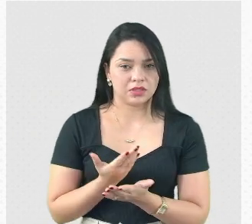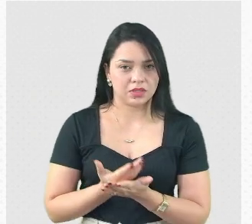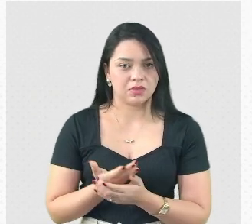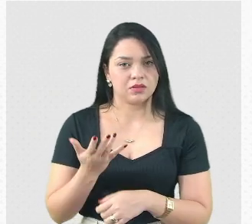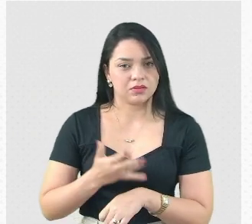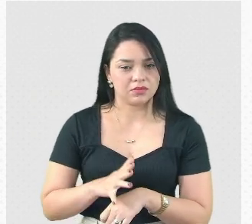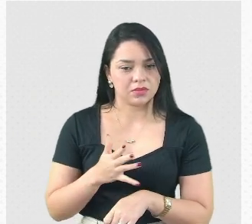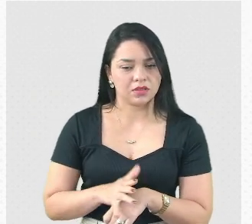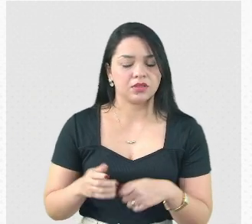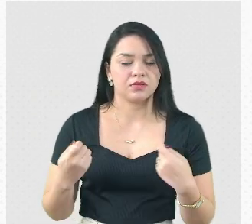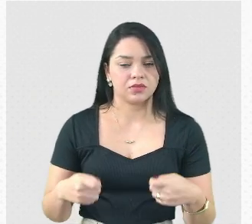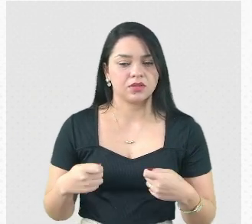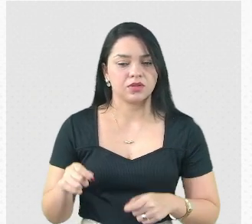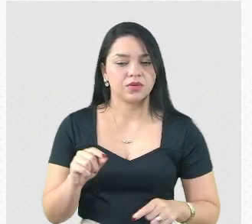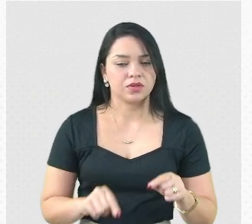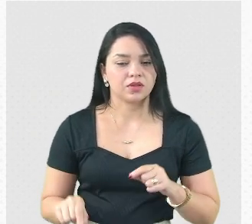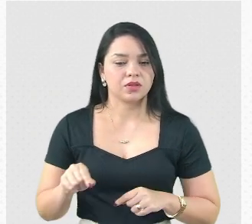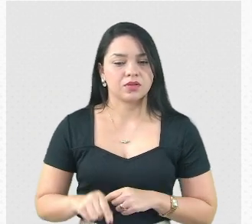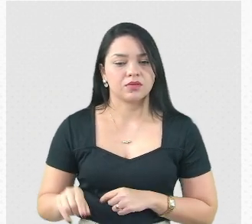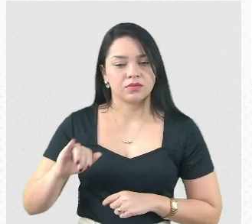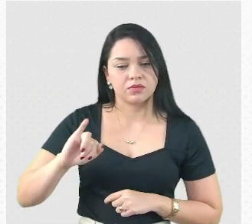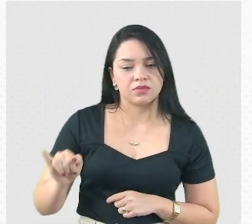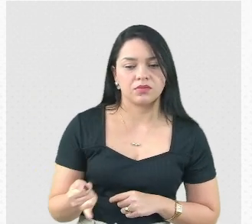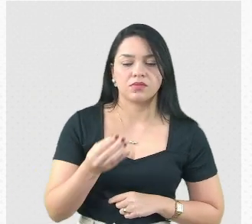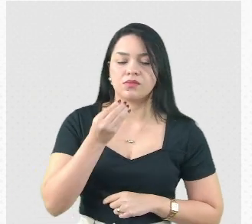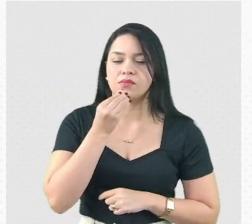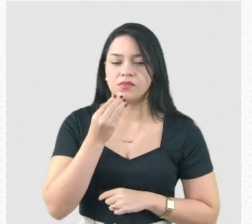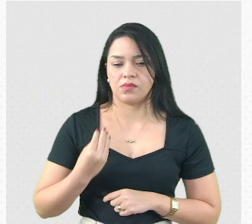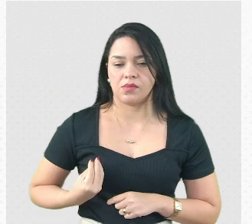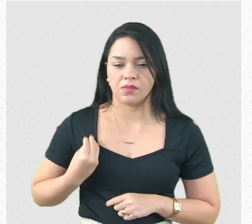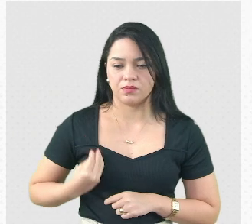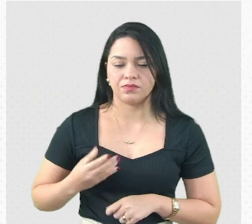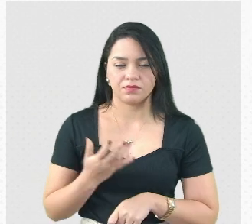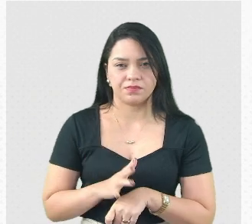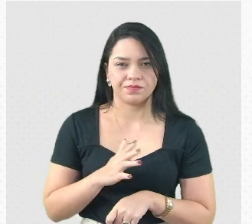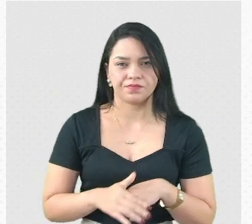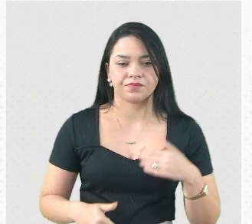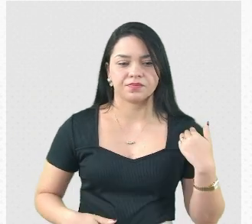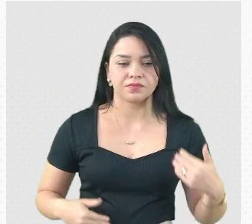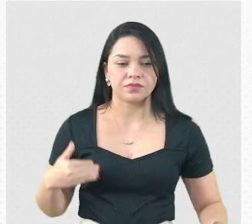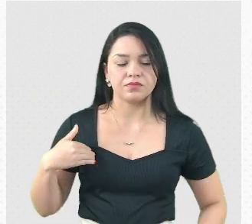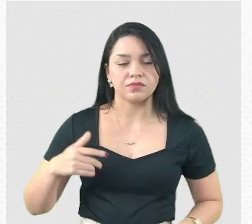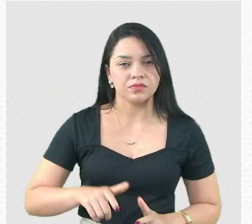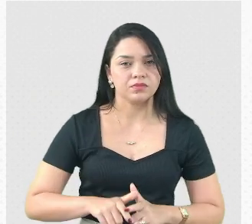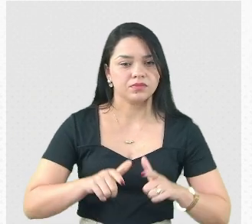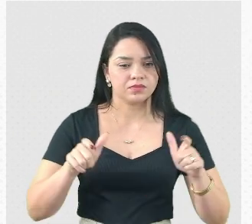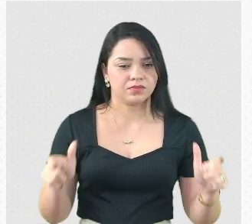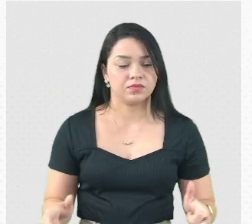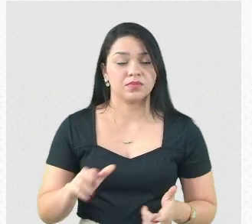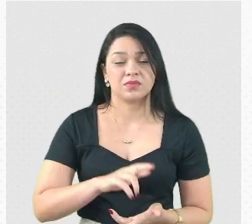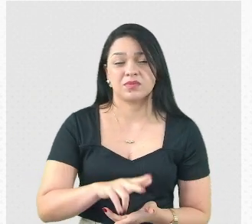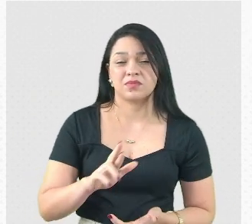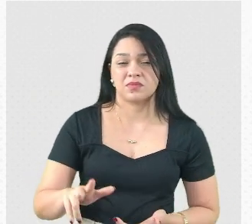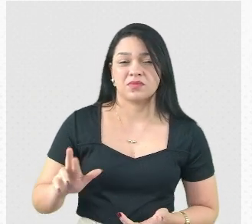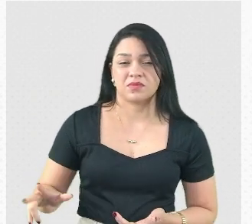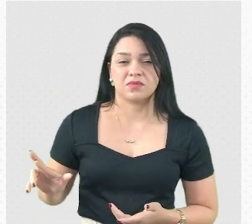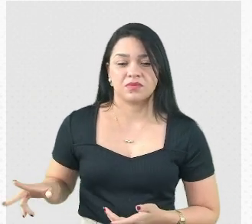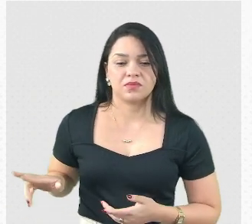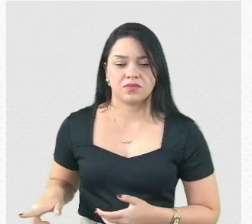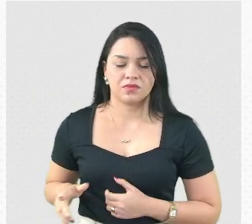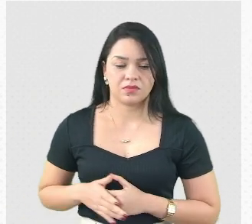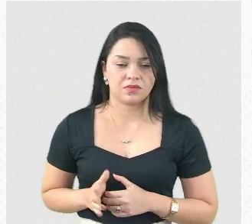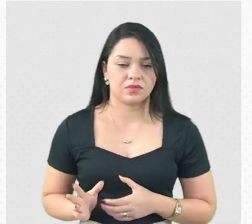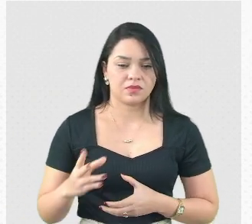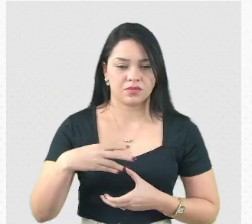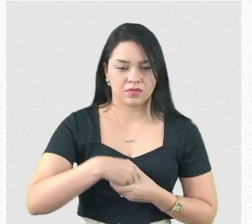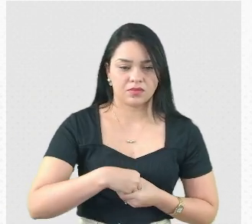práticas, deve garantir a oportunização de vivências nas práticas corporais, de muitas práticas corporais, dentro